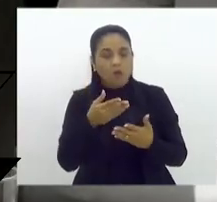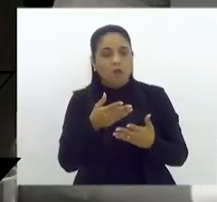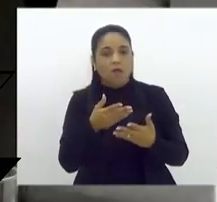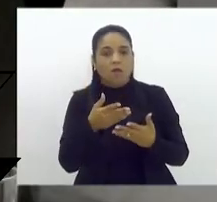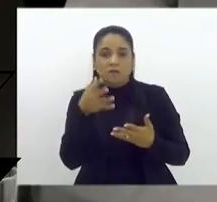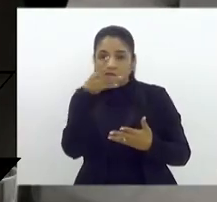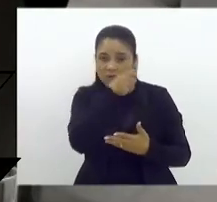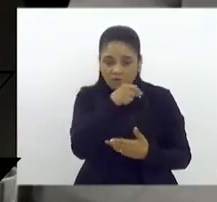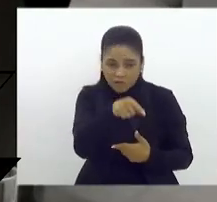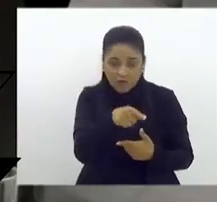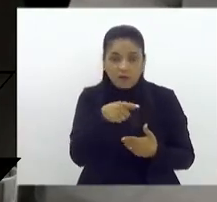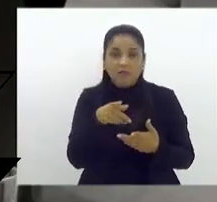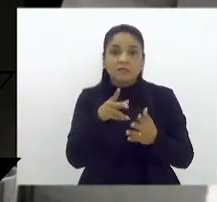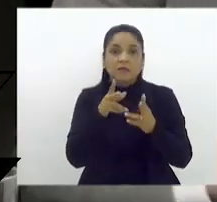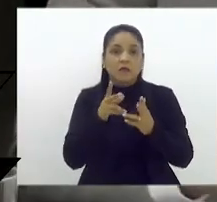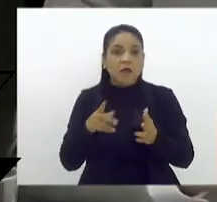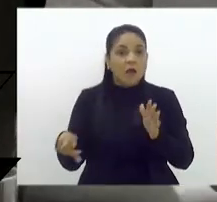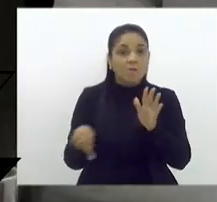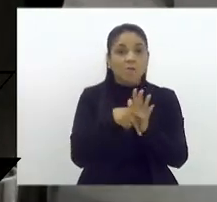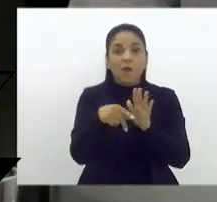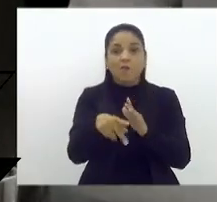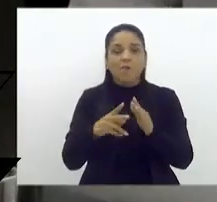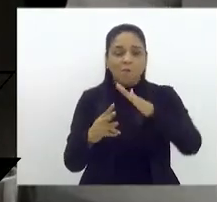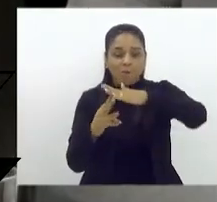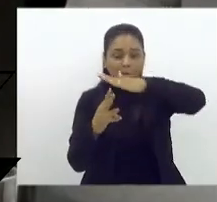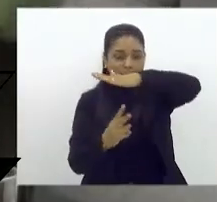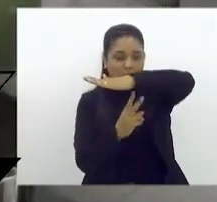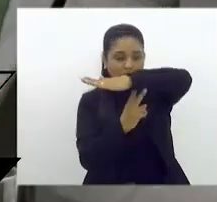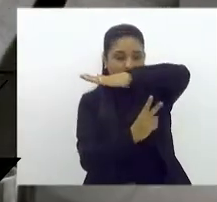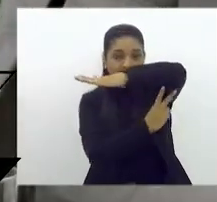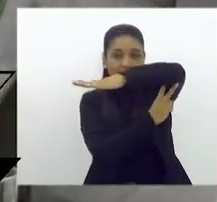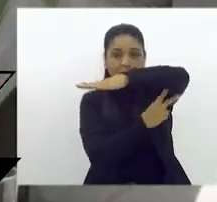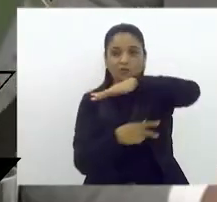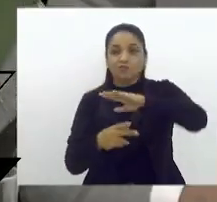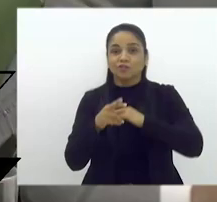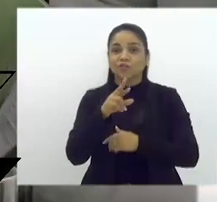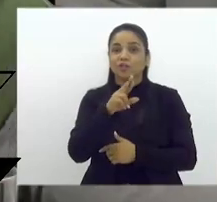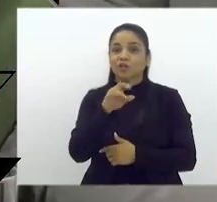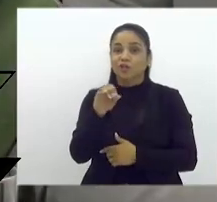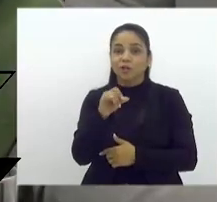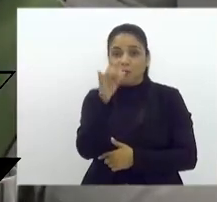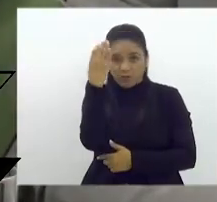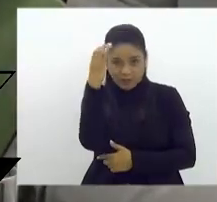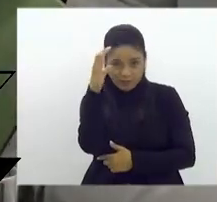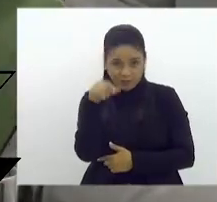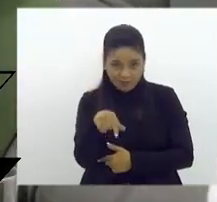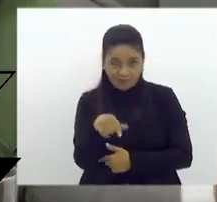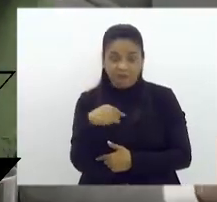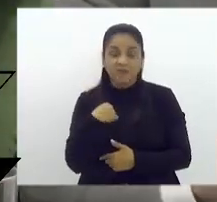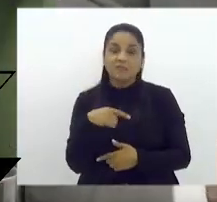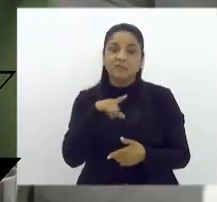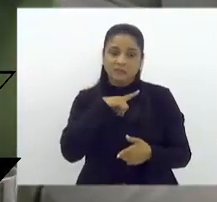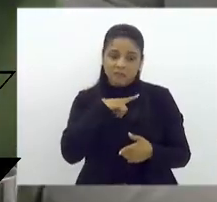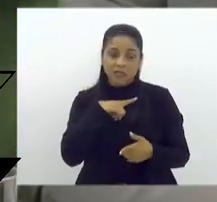ponte Rio-Niterói, e essas obras foram apagadas. E temos um escritor da cidade